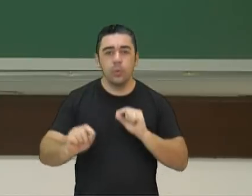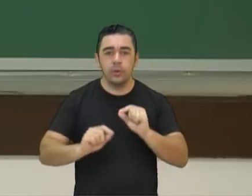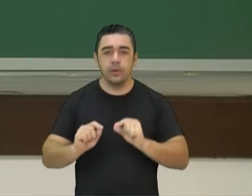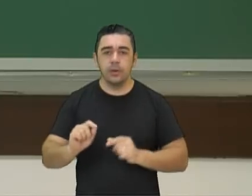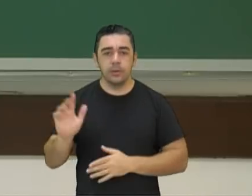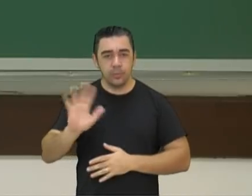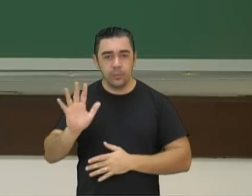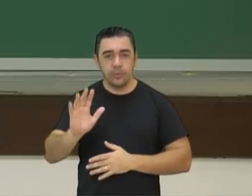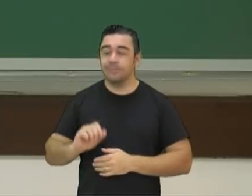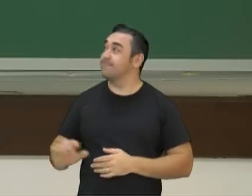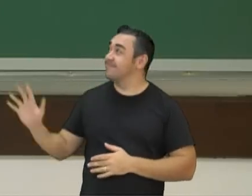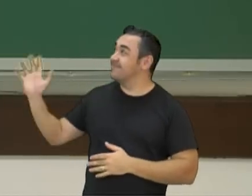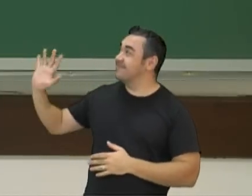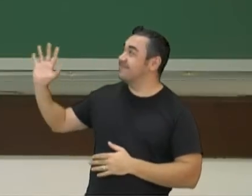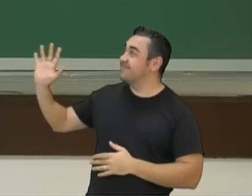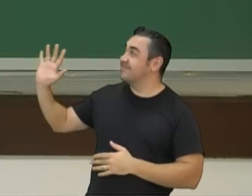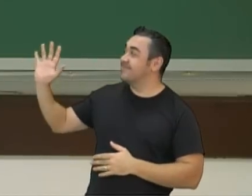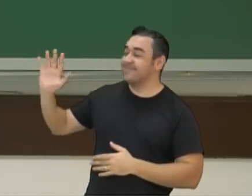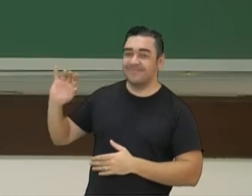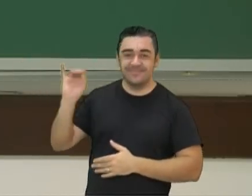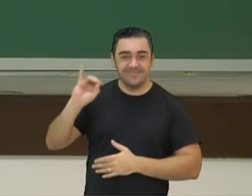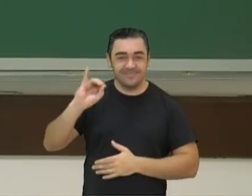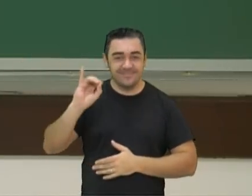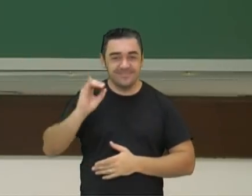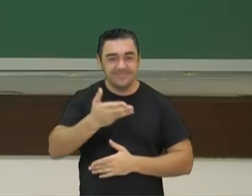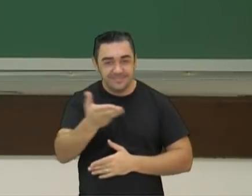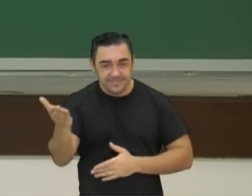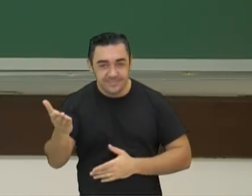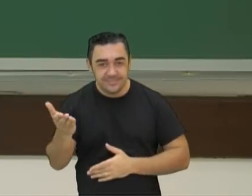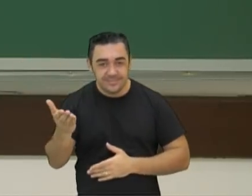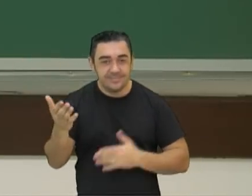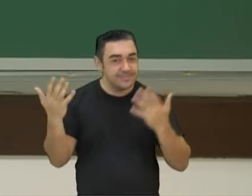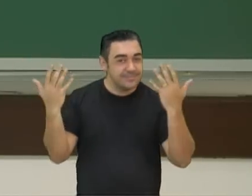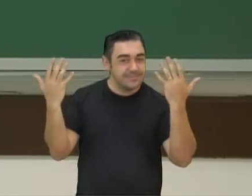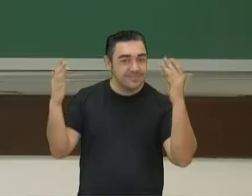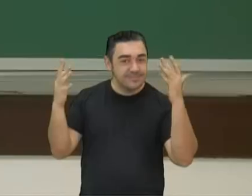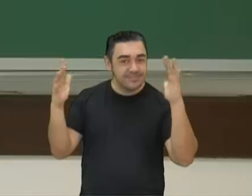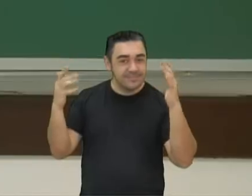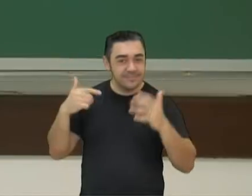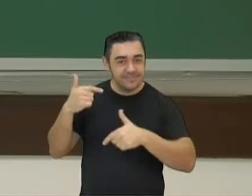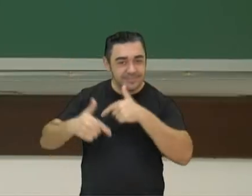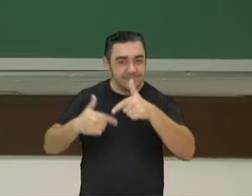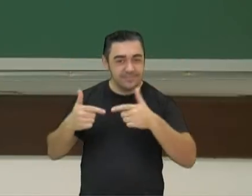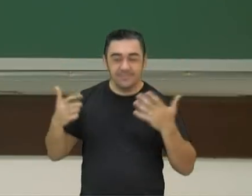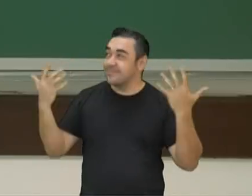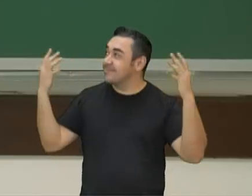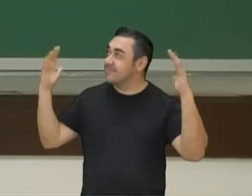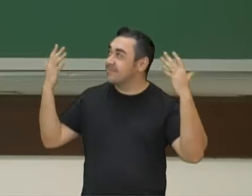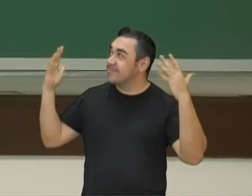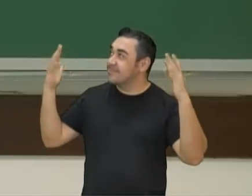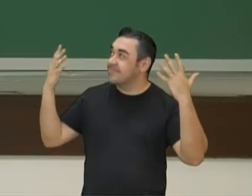um oi para o nosso amigo Thiago. Vamos bater palma para o Thiago aí pelo trabalho que ele faz? Ó.